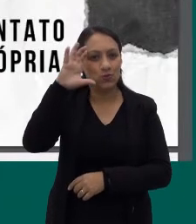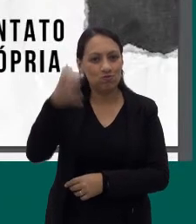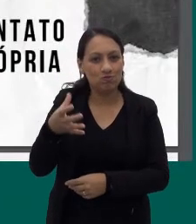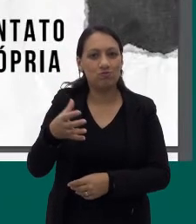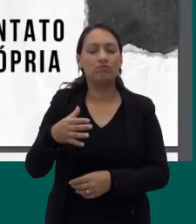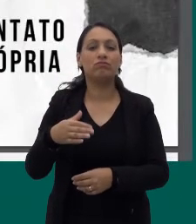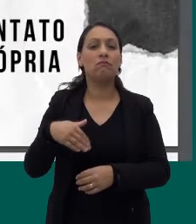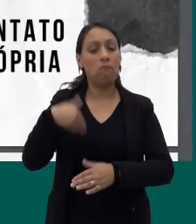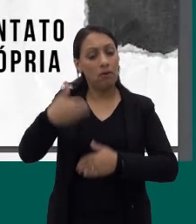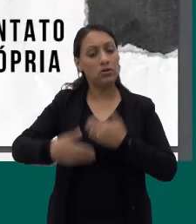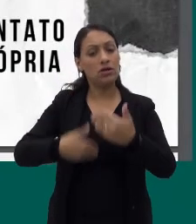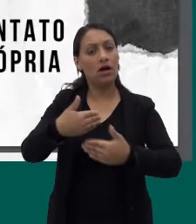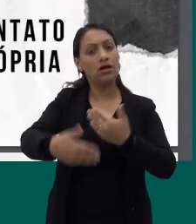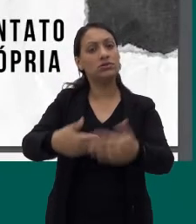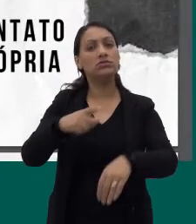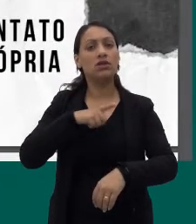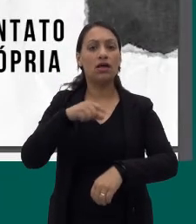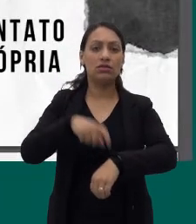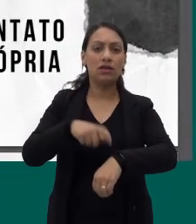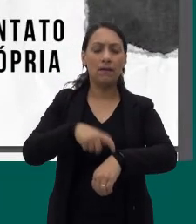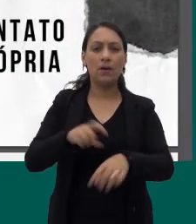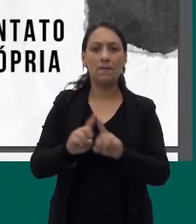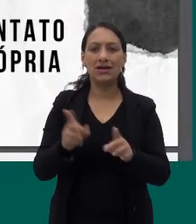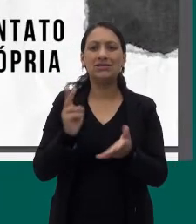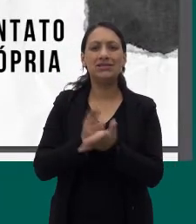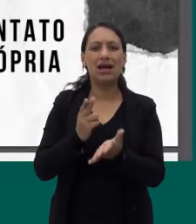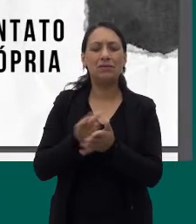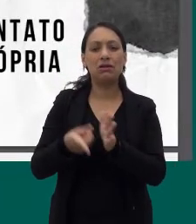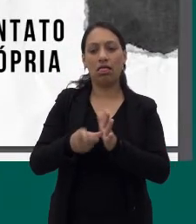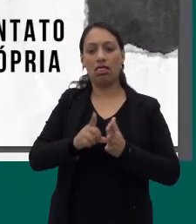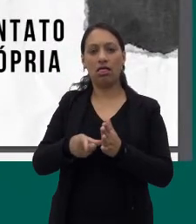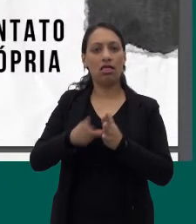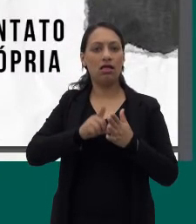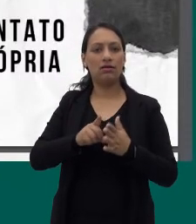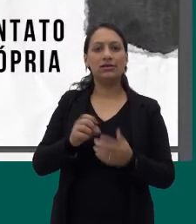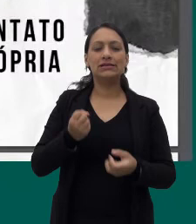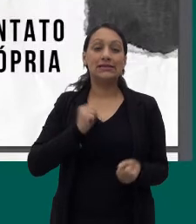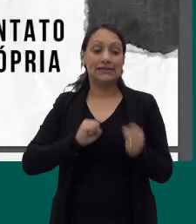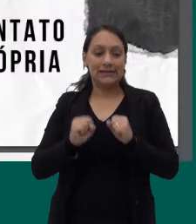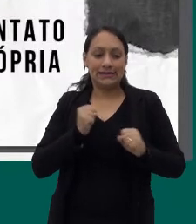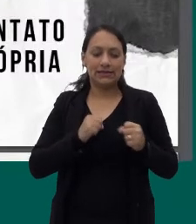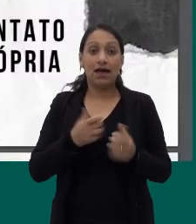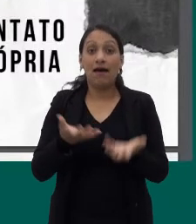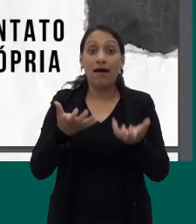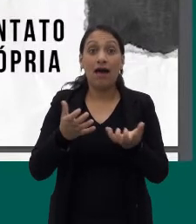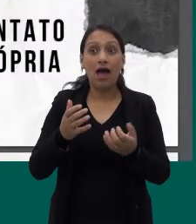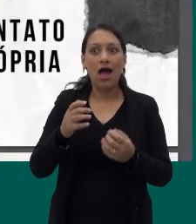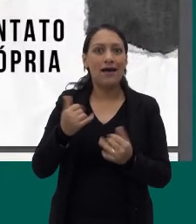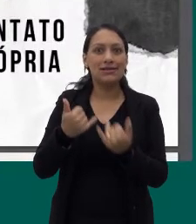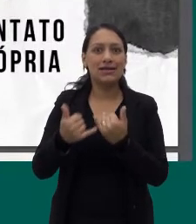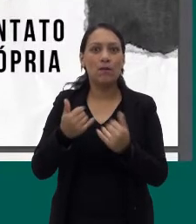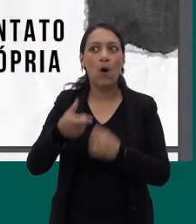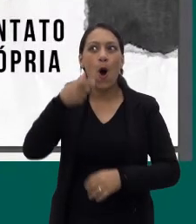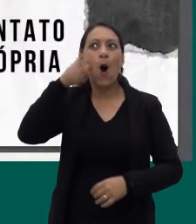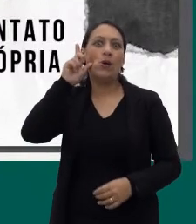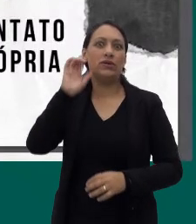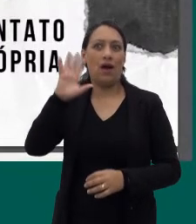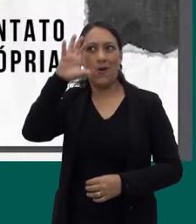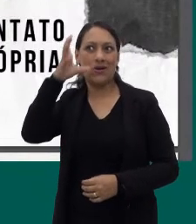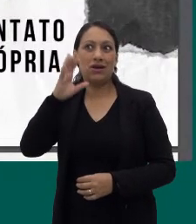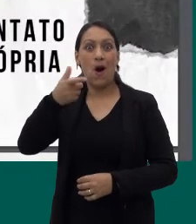outro tempo. Só que não, a gente está sempre antecipando esse sentimento da ansiedade, né? A gente quer para ontem. Como assim não passou